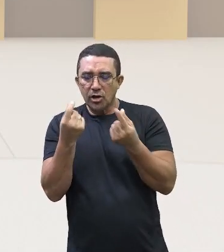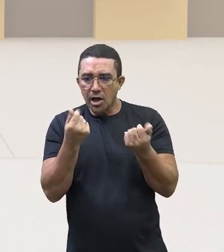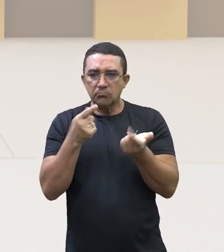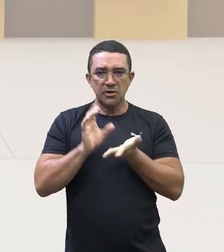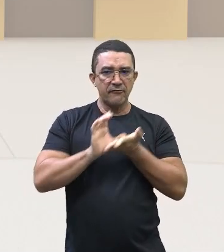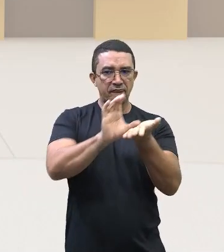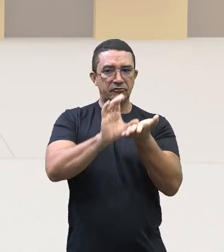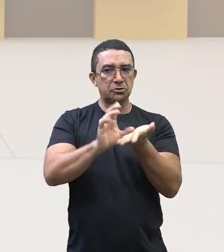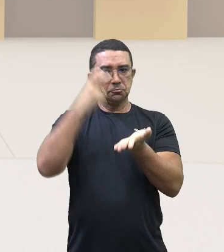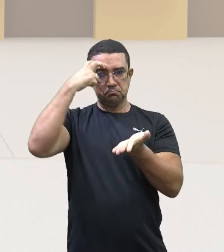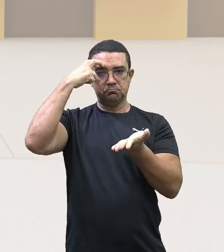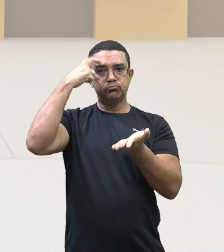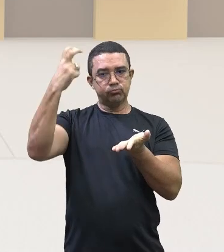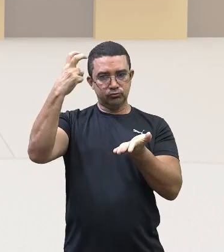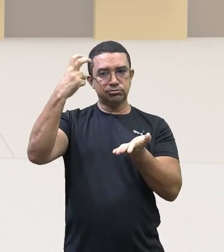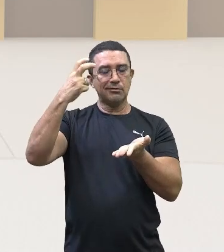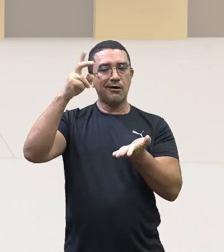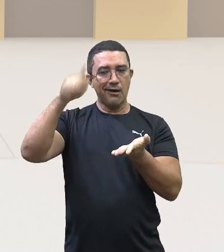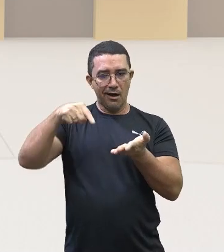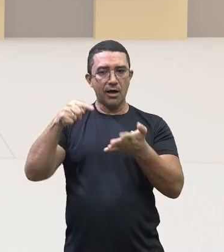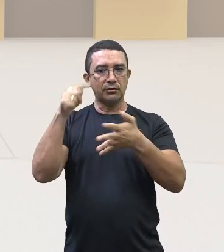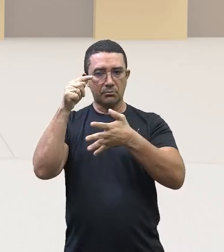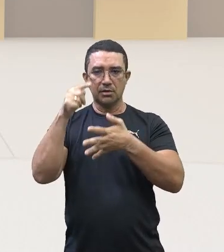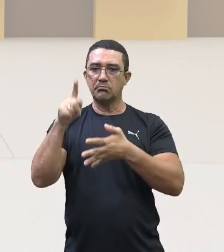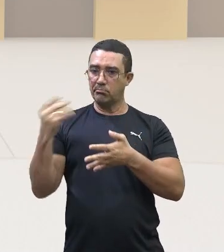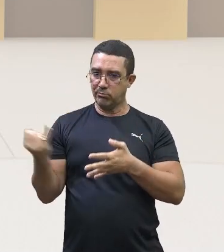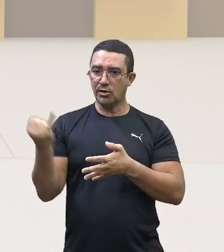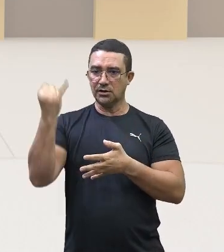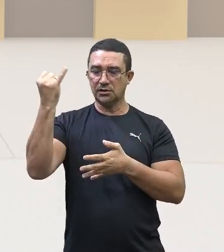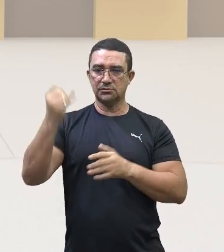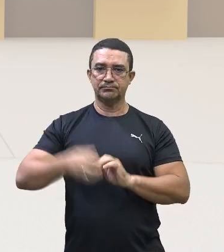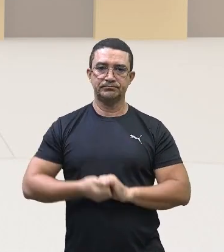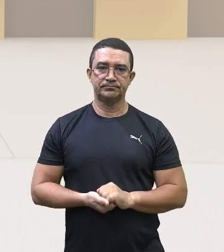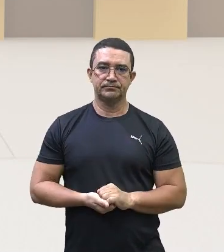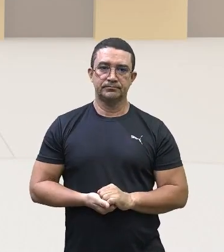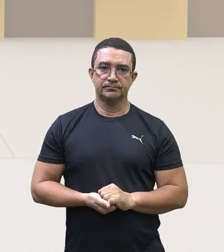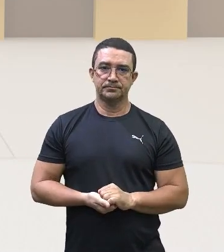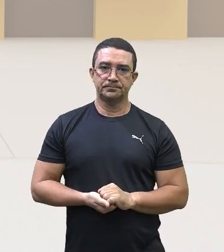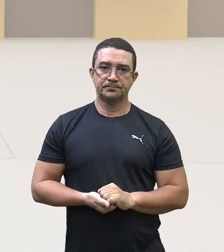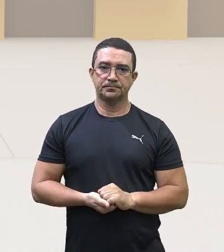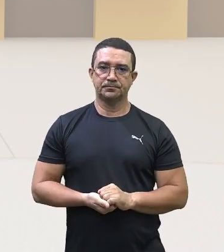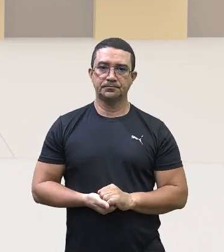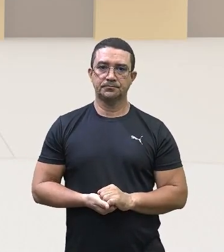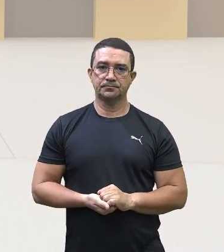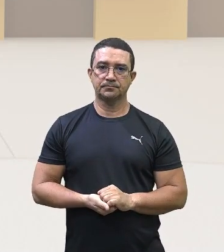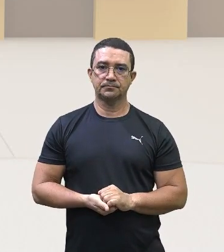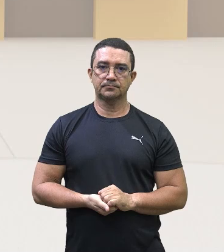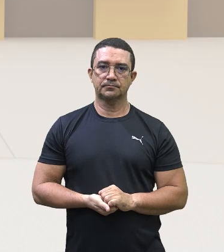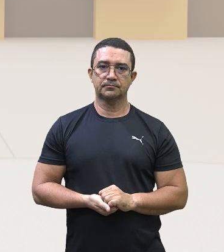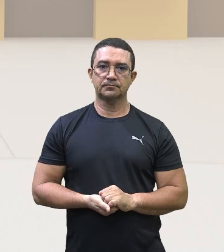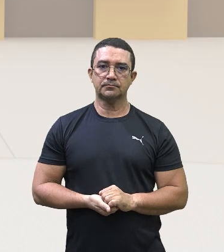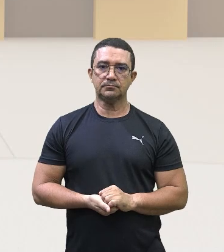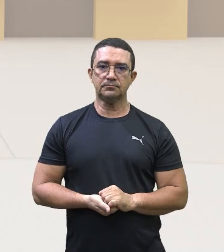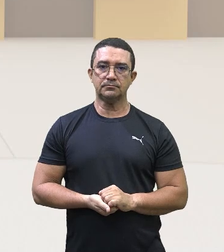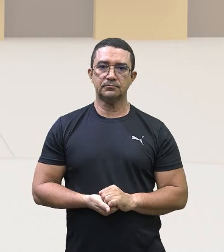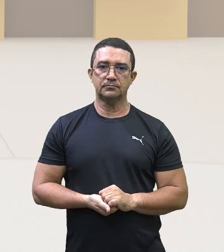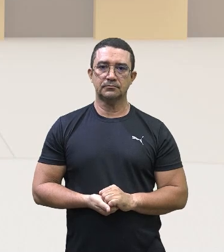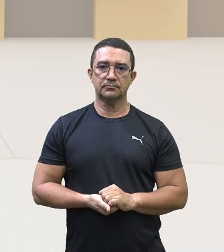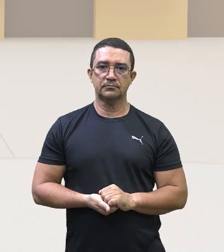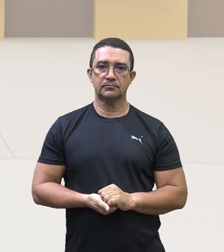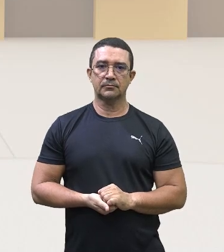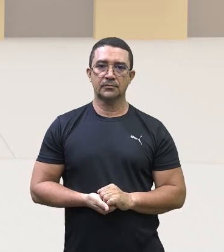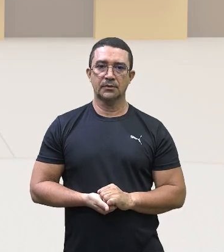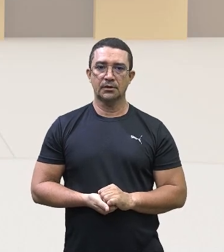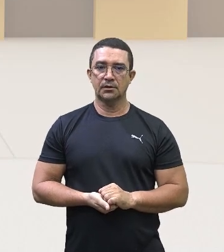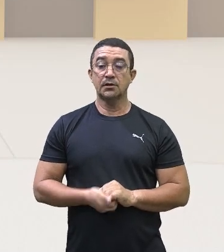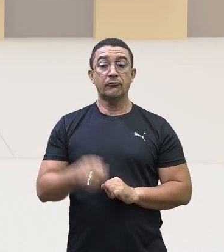com sabedoria também é um ponto a ser observado aí. Exatamente. Continuando. Então, nós já vimos, né?